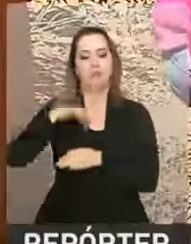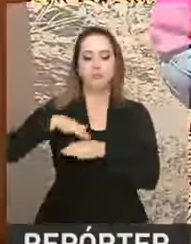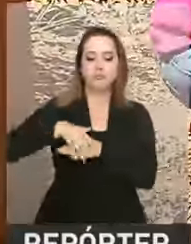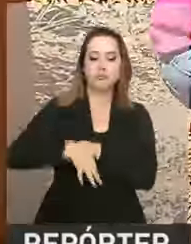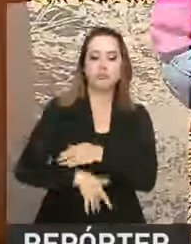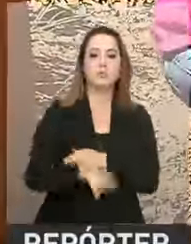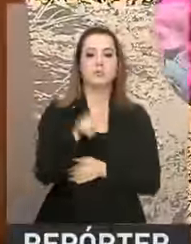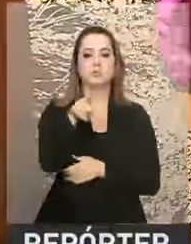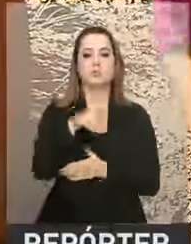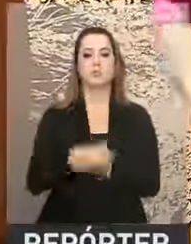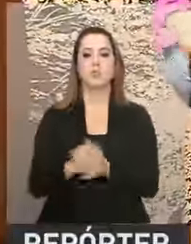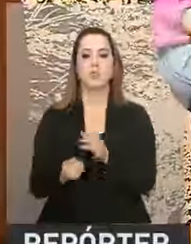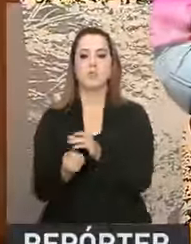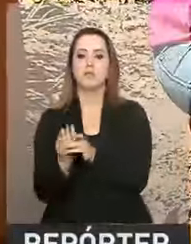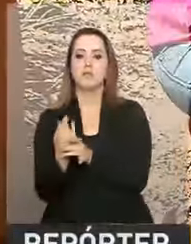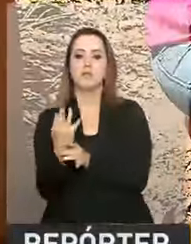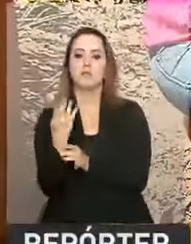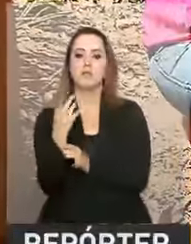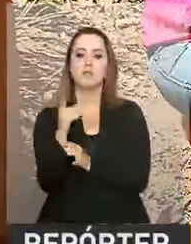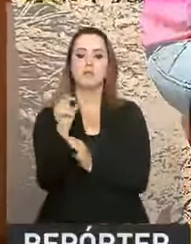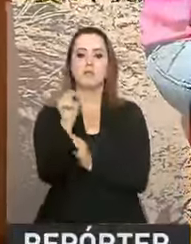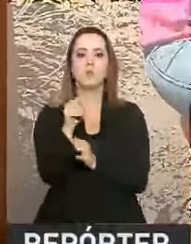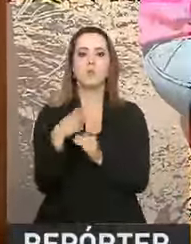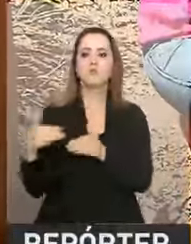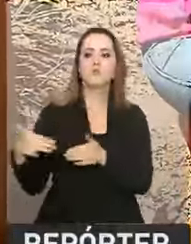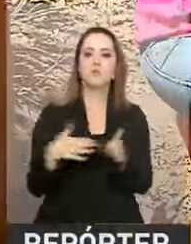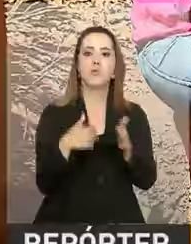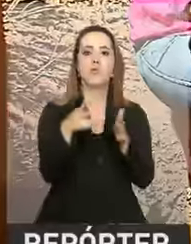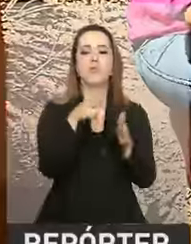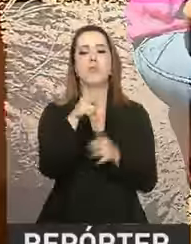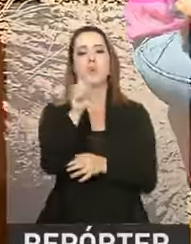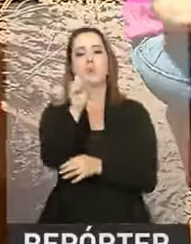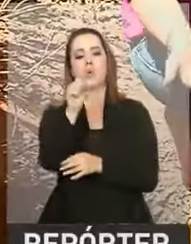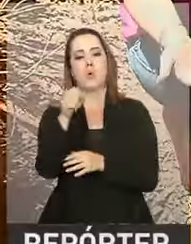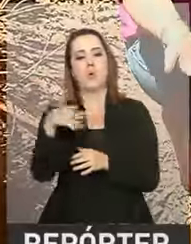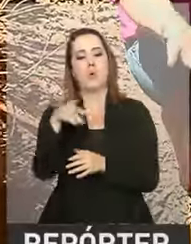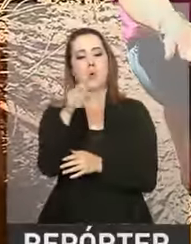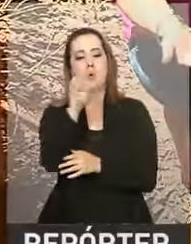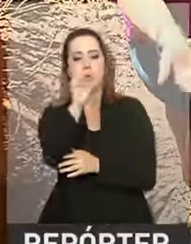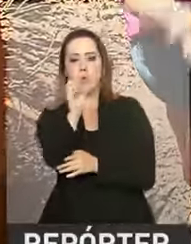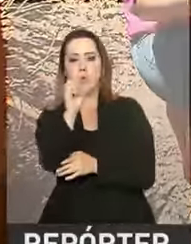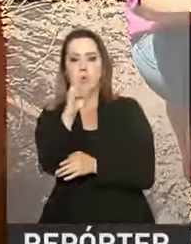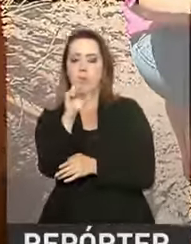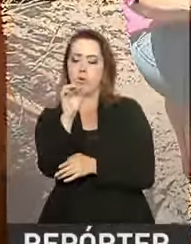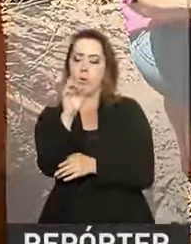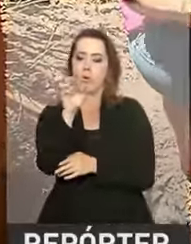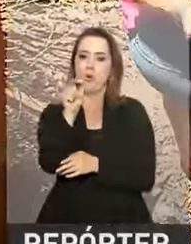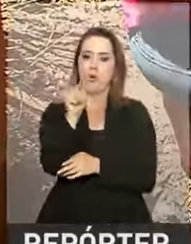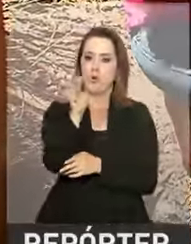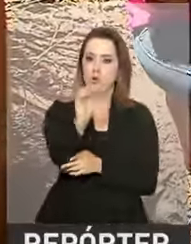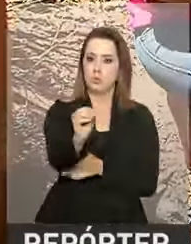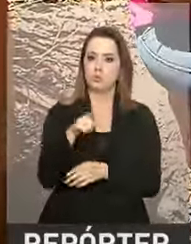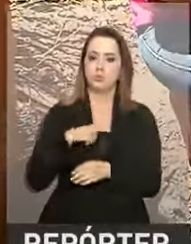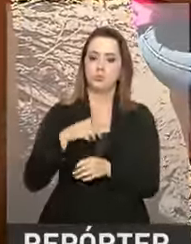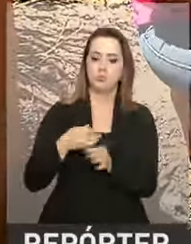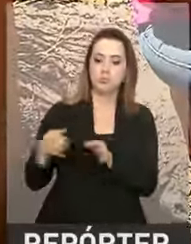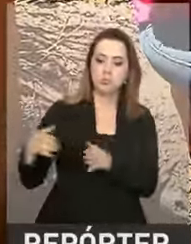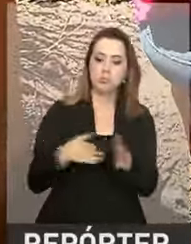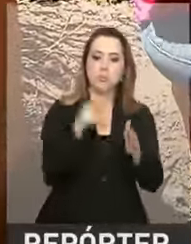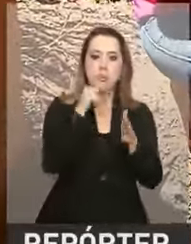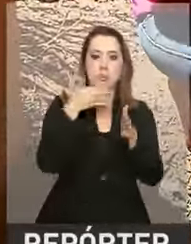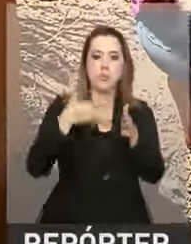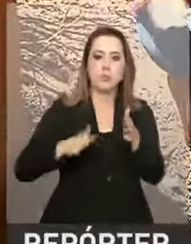Essa nascente, por exemplo, corre para o córrego Sítio Novo, que abastece o rio Pipiripau e que, por sua